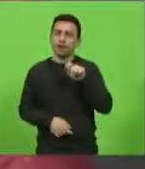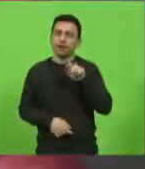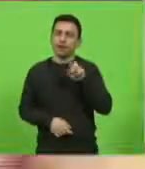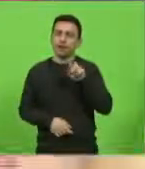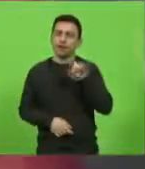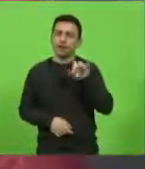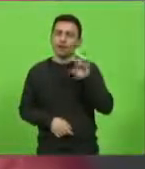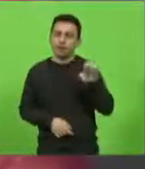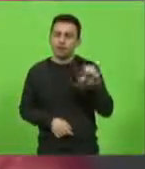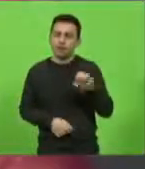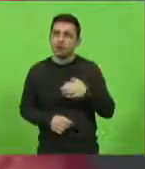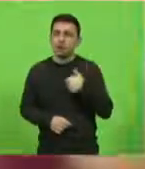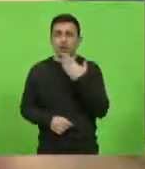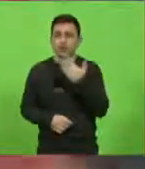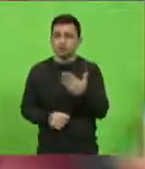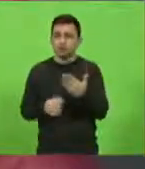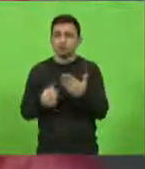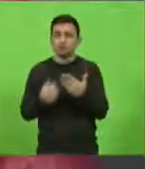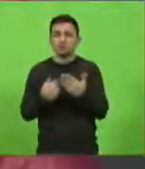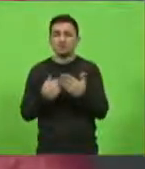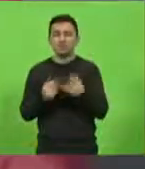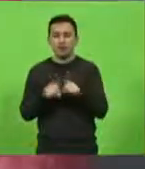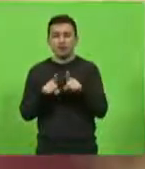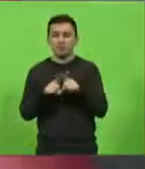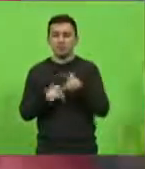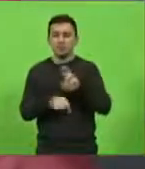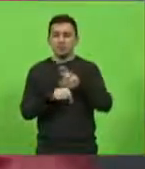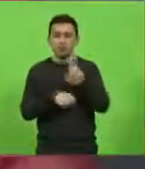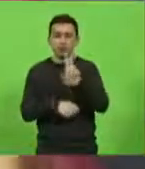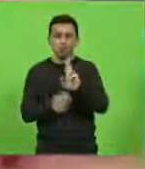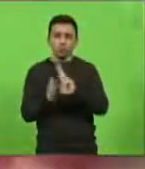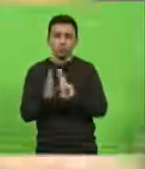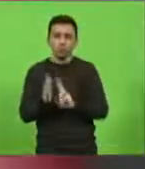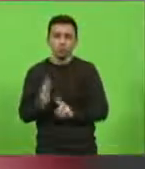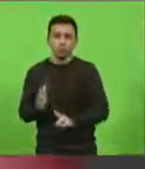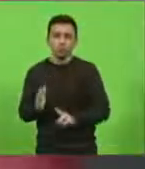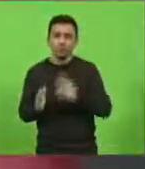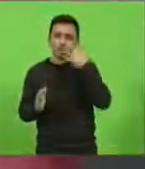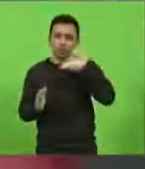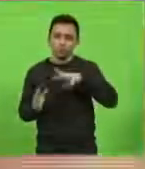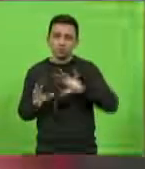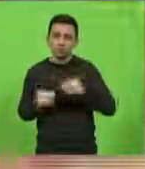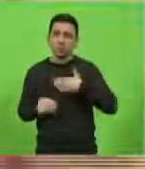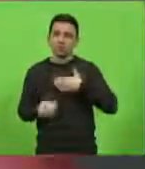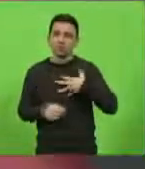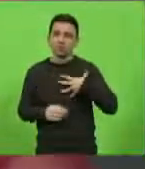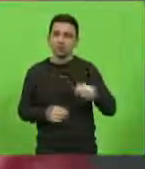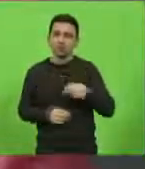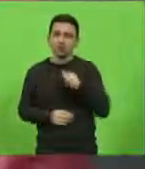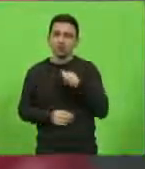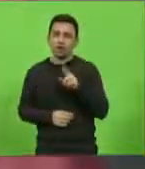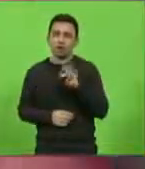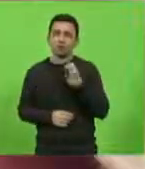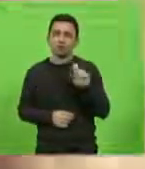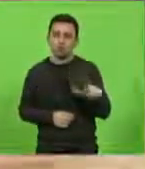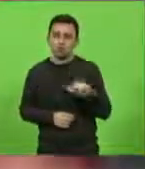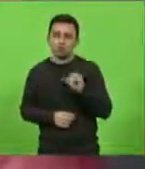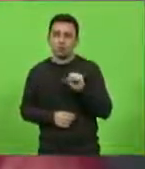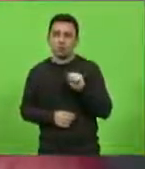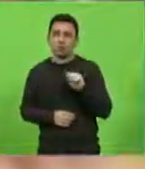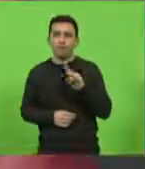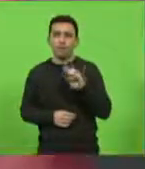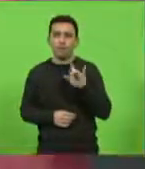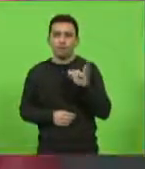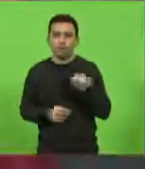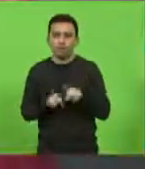peço justiça excelências e nome das Crianças Catarinense em especial aqui os meus amados filhos Arthur Isabela e Manuela para